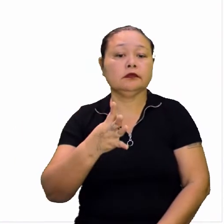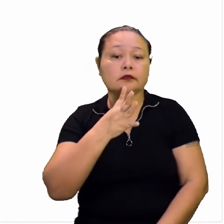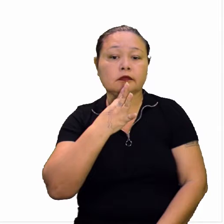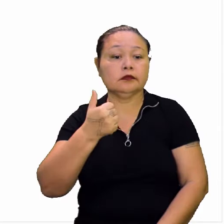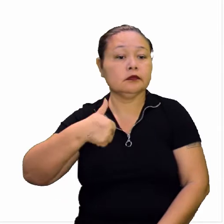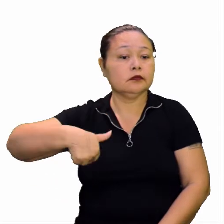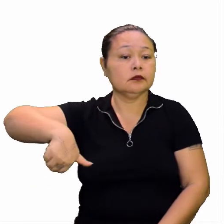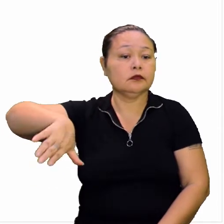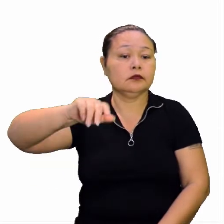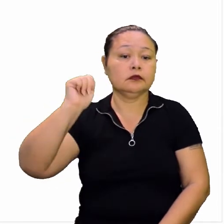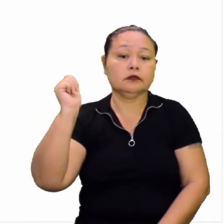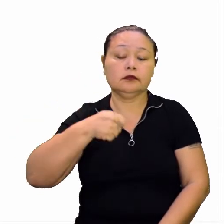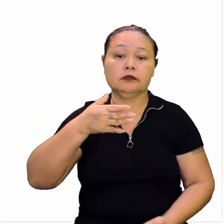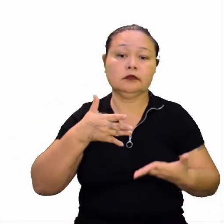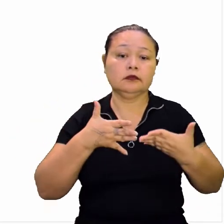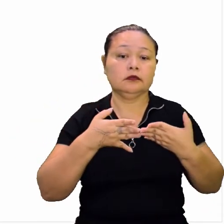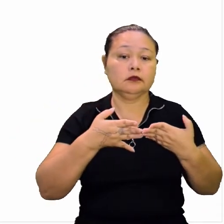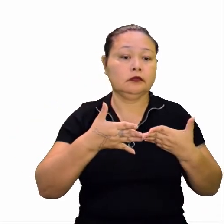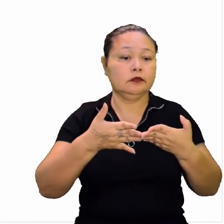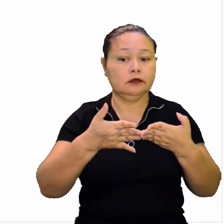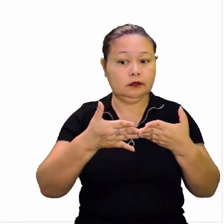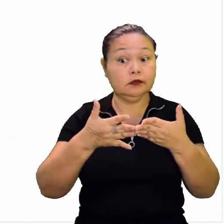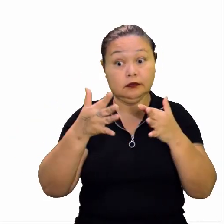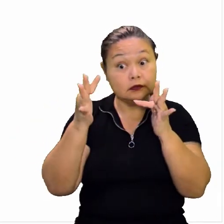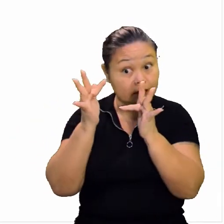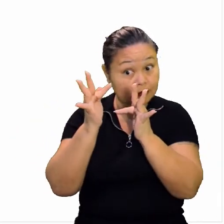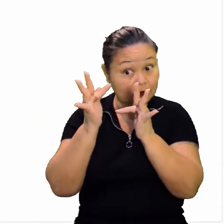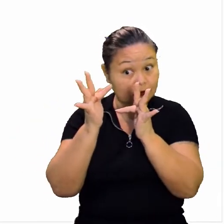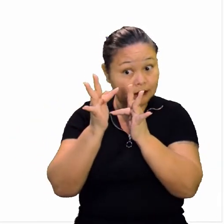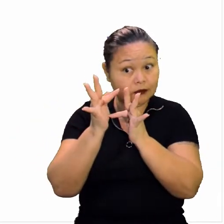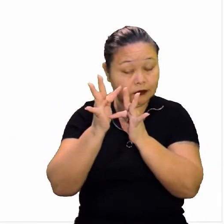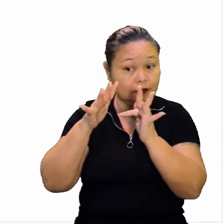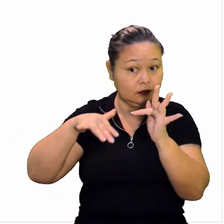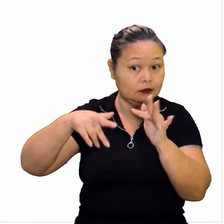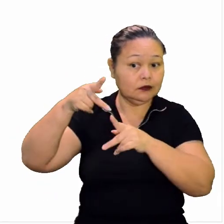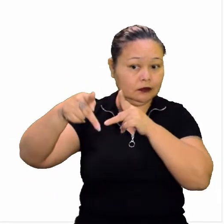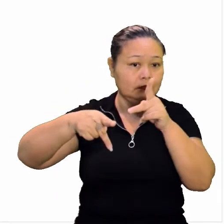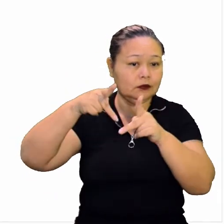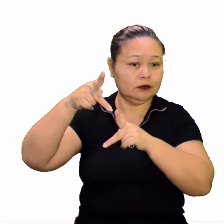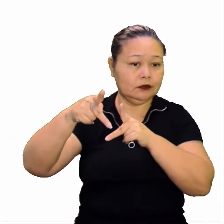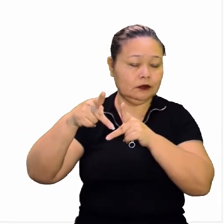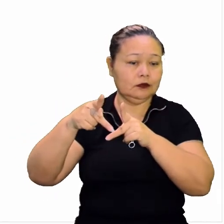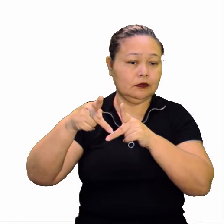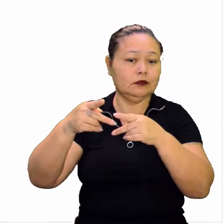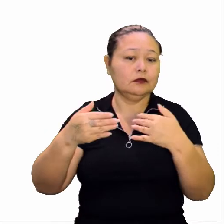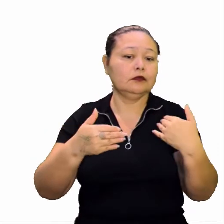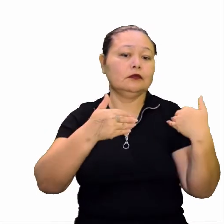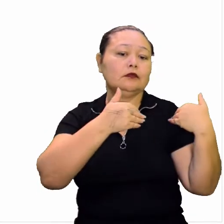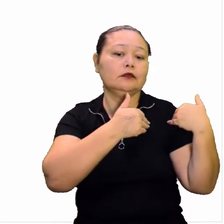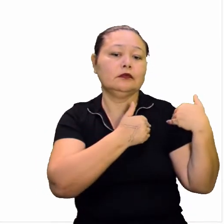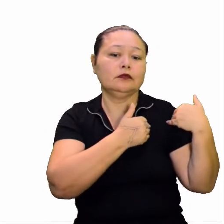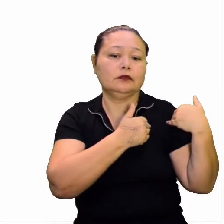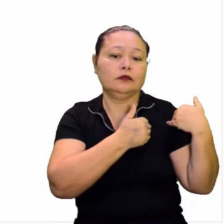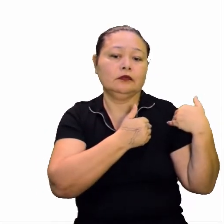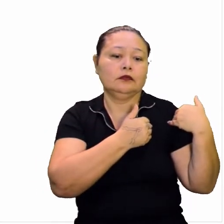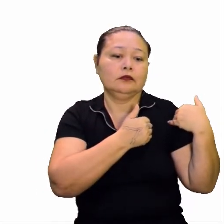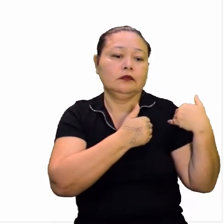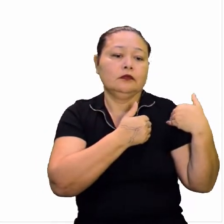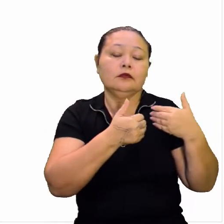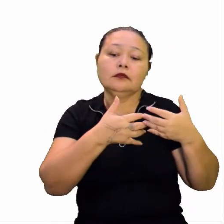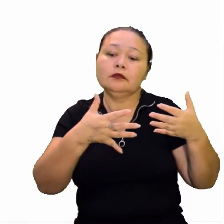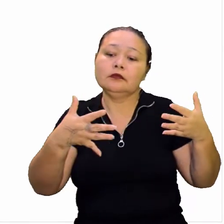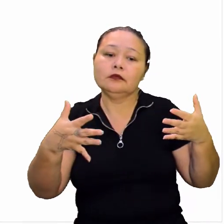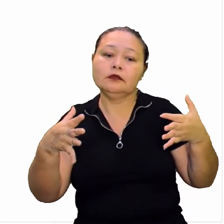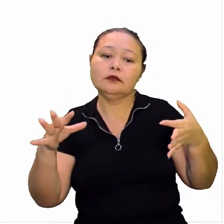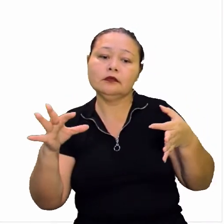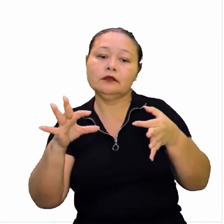Conhecido pela sua grande capacidade de navegação, os fenícios foram responsáveis pela